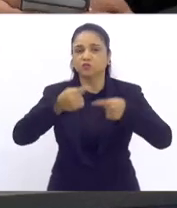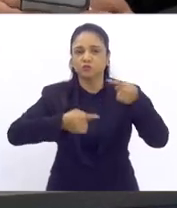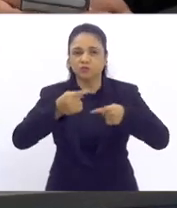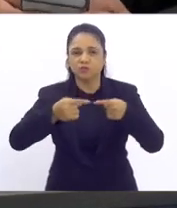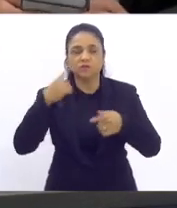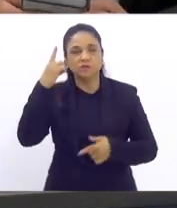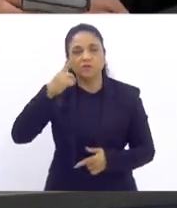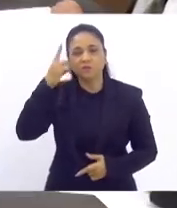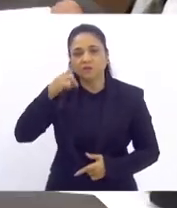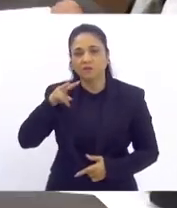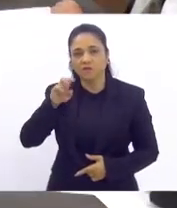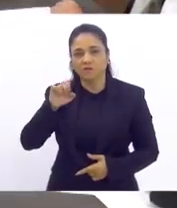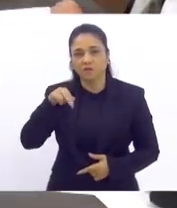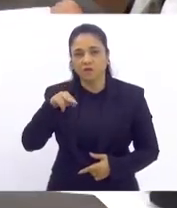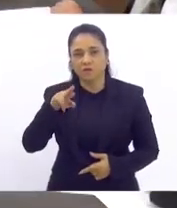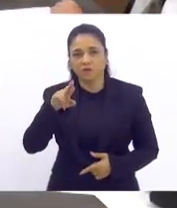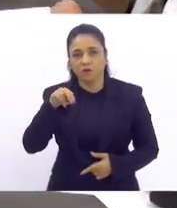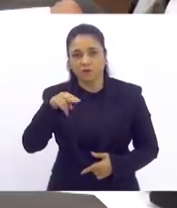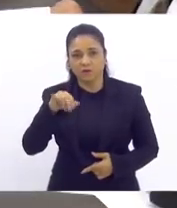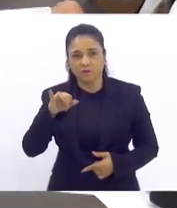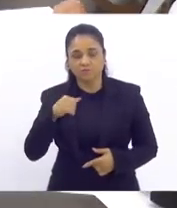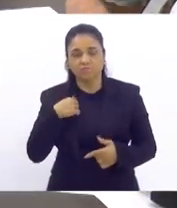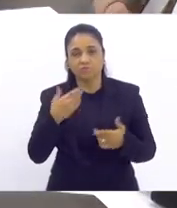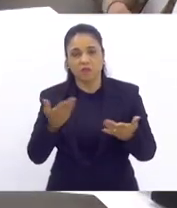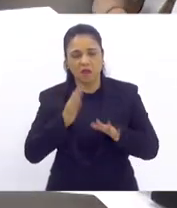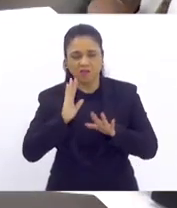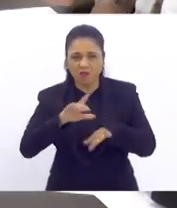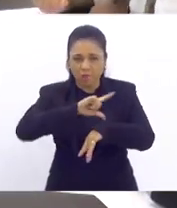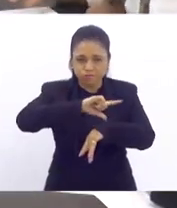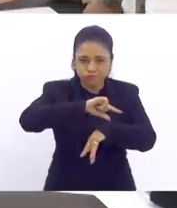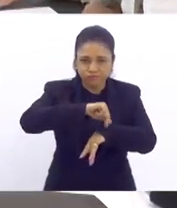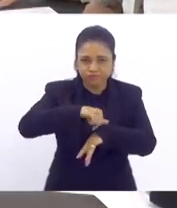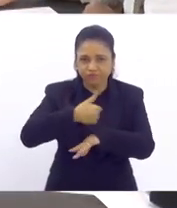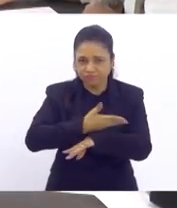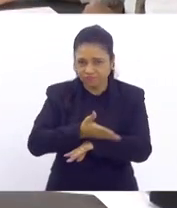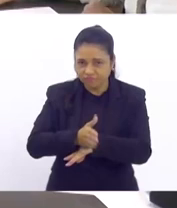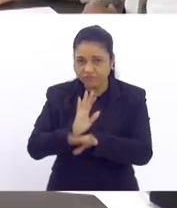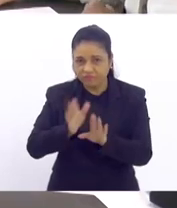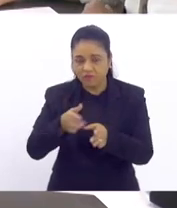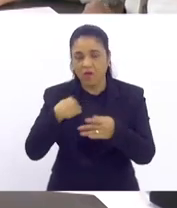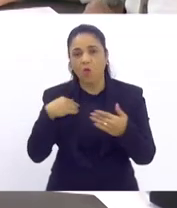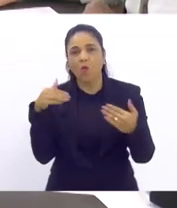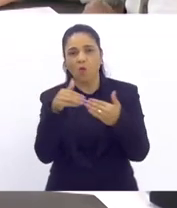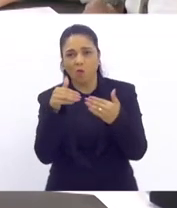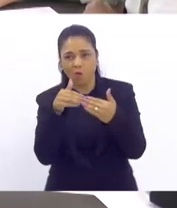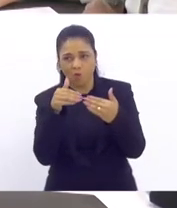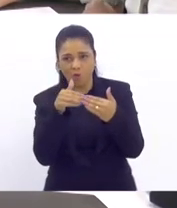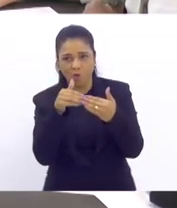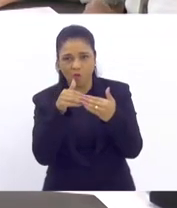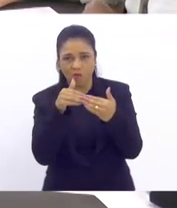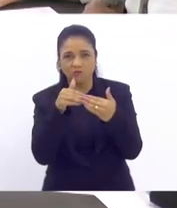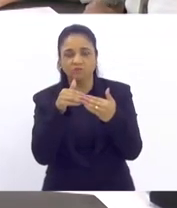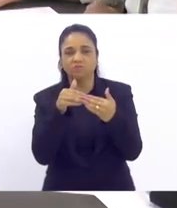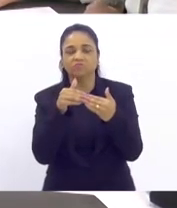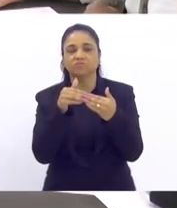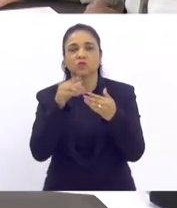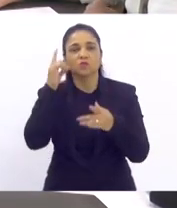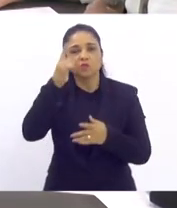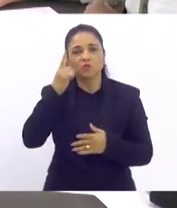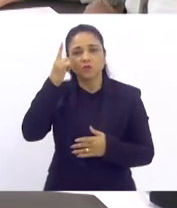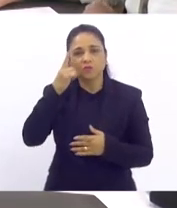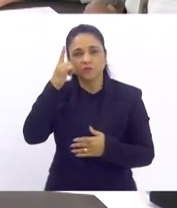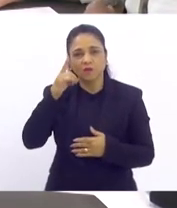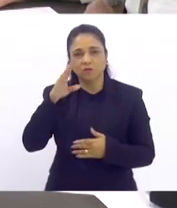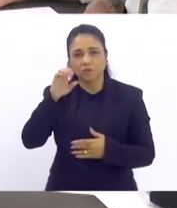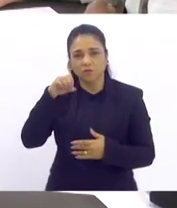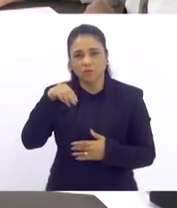presente muito rapidamente até pela avançada a hora eu tendo a concordar com a colocação do deputado Vinícius